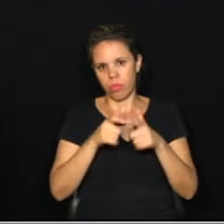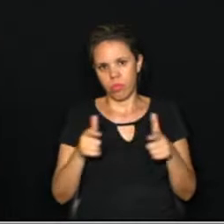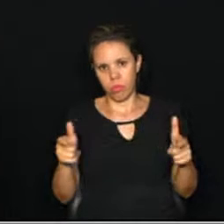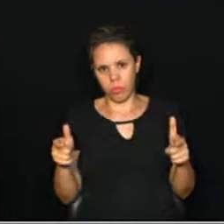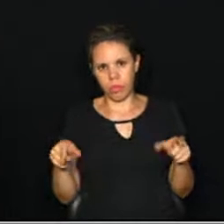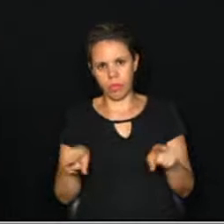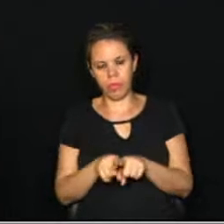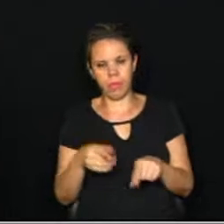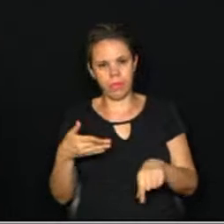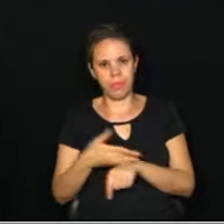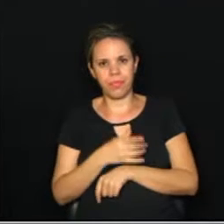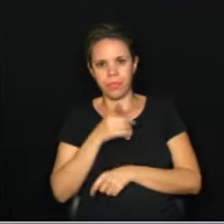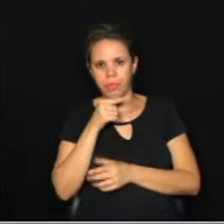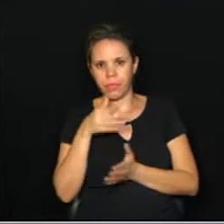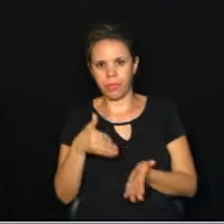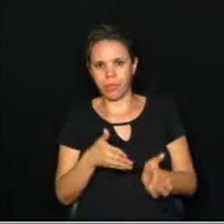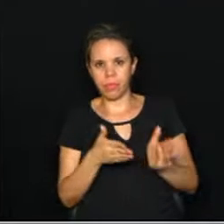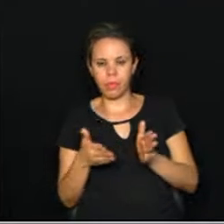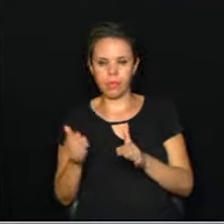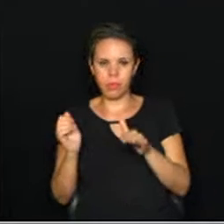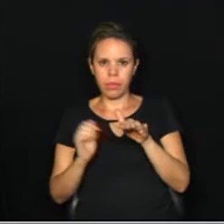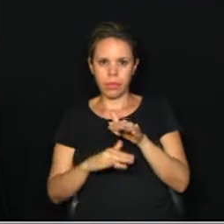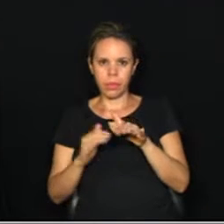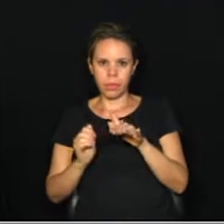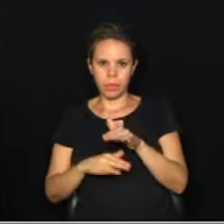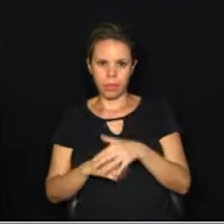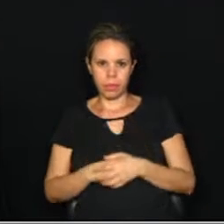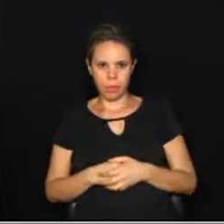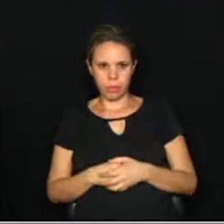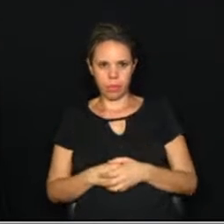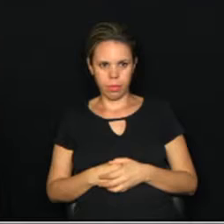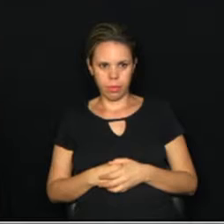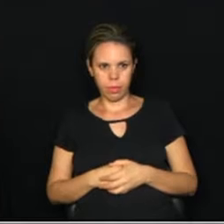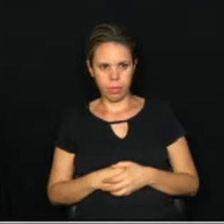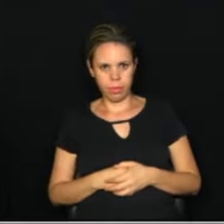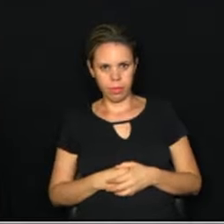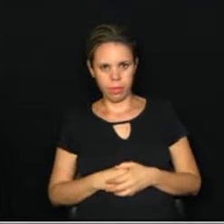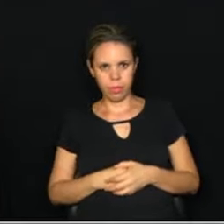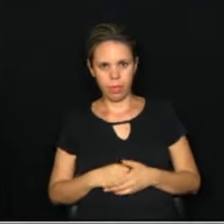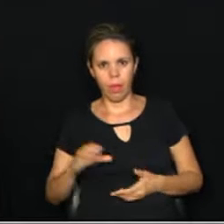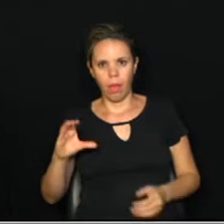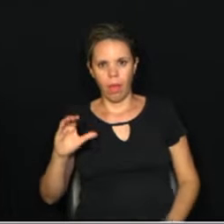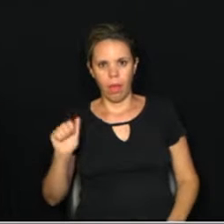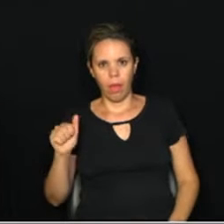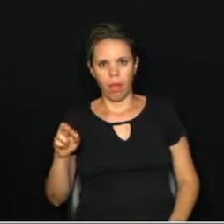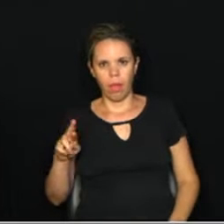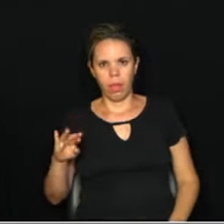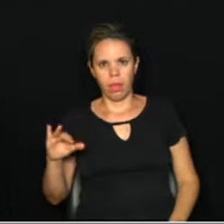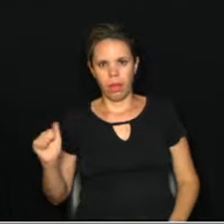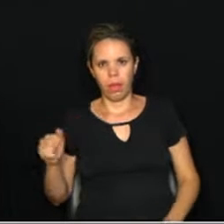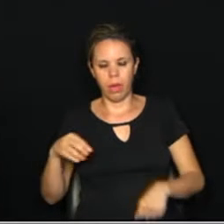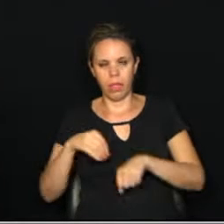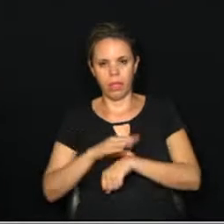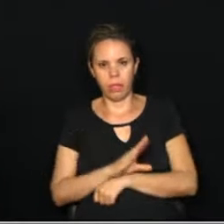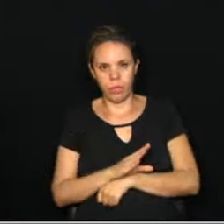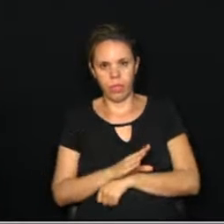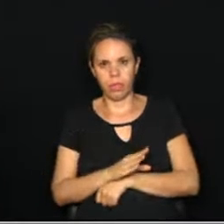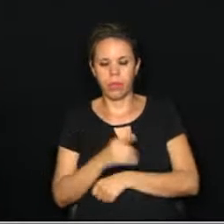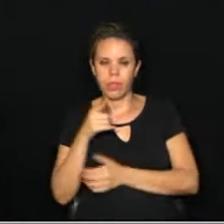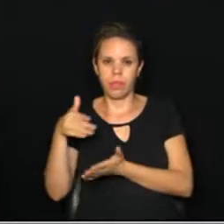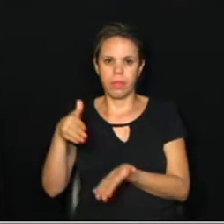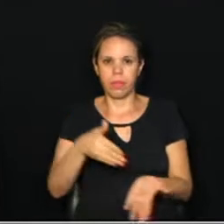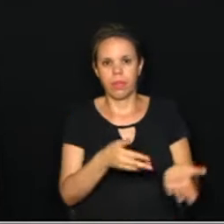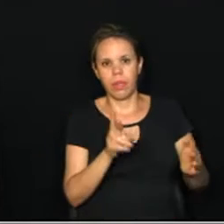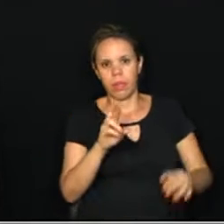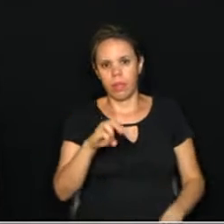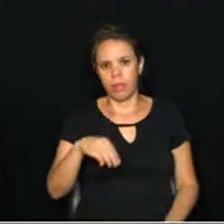da água armazenada ali nesses reservatórios do Cantareira, elas são transferidas para abastecer a região